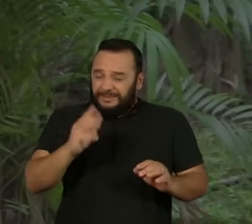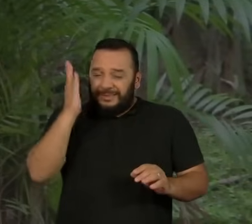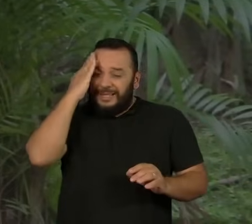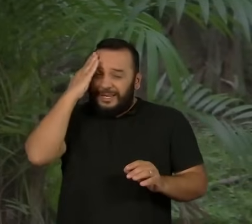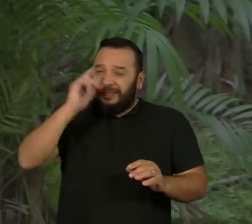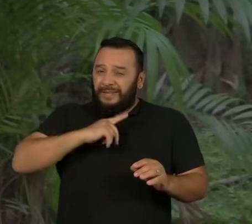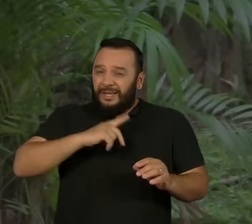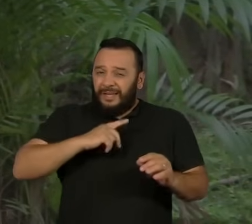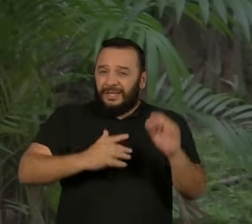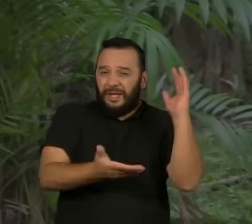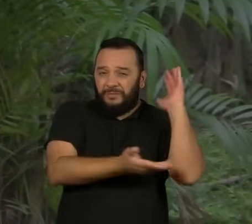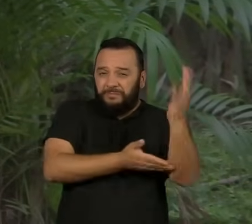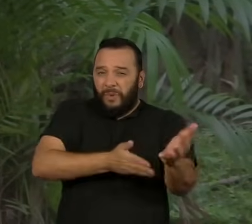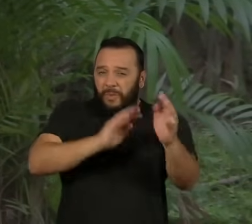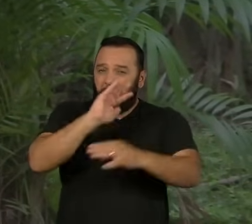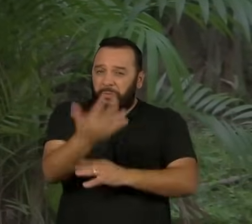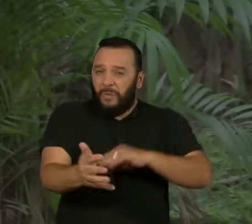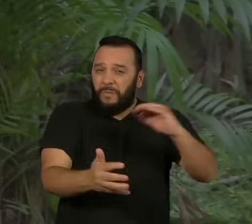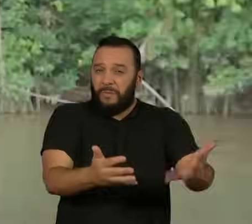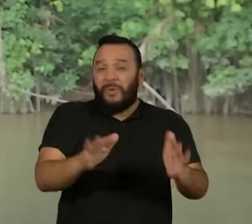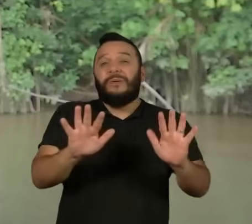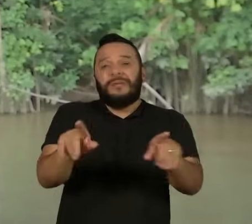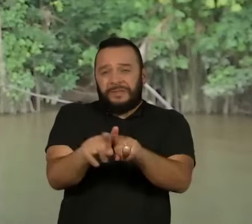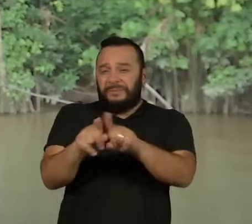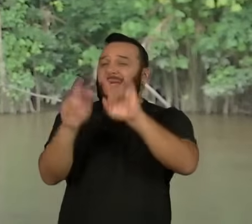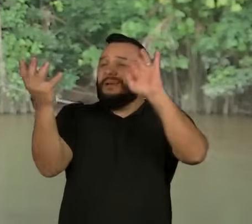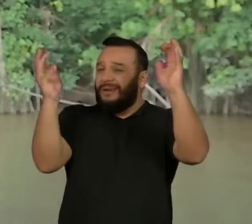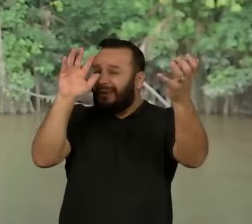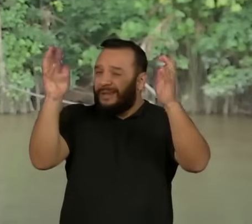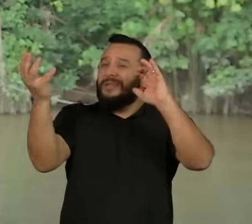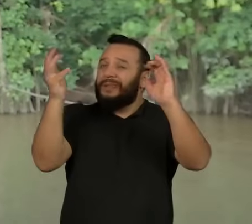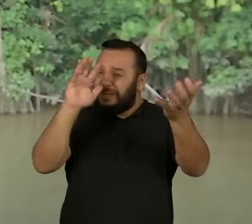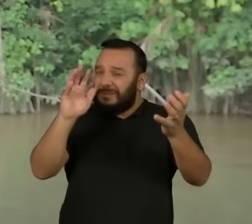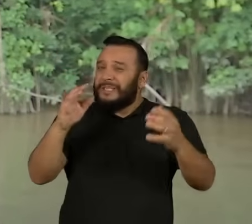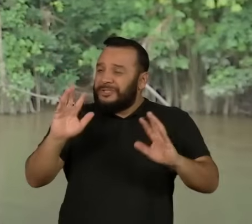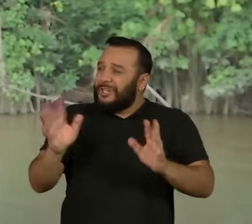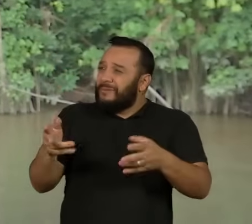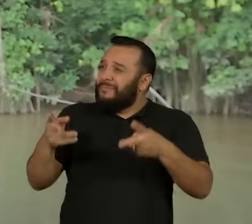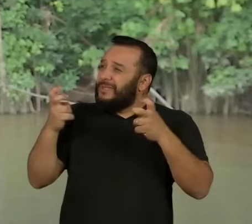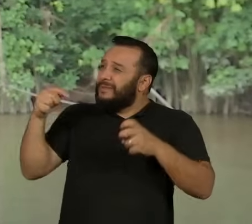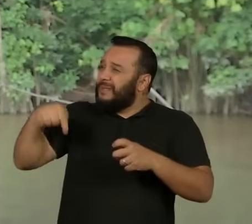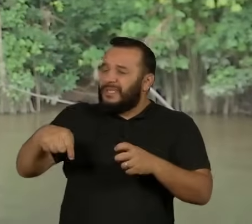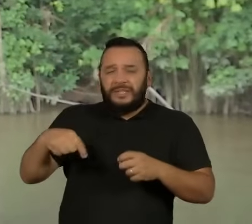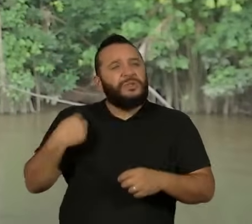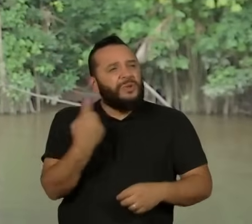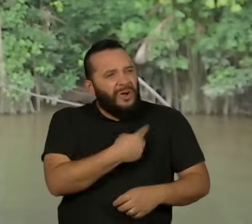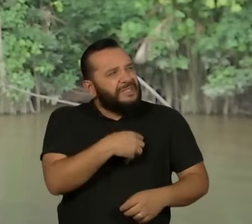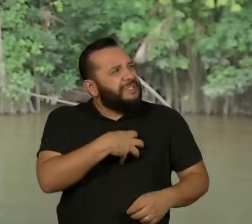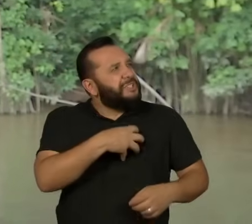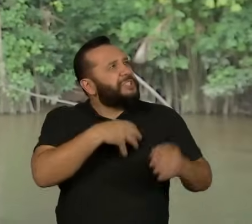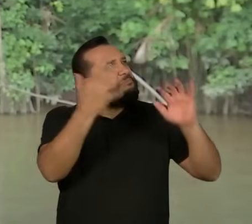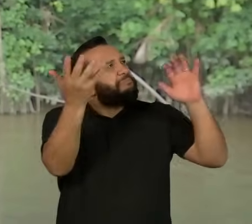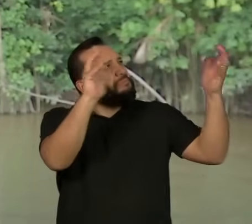mudanças climáticas já são sentidas aqui. De 3 anos para cá a gente começou a sentir muita diferença, né?